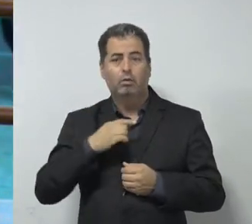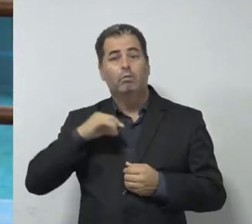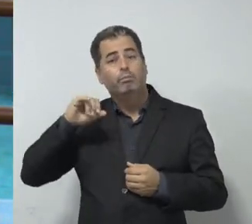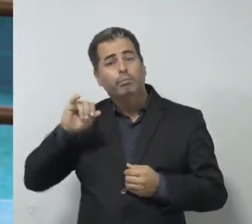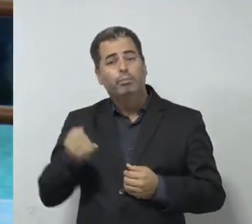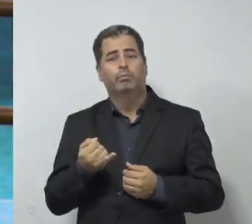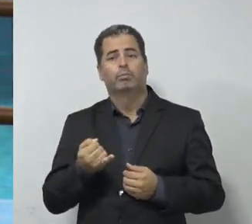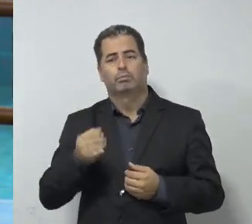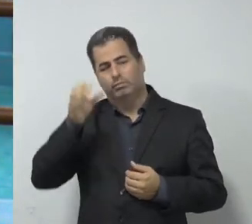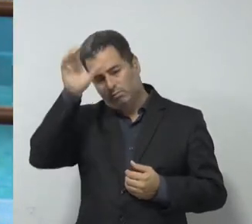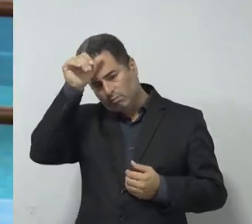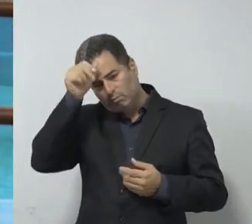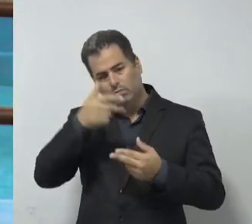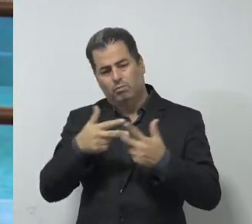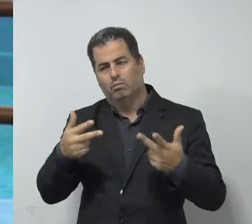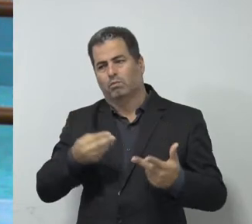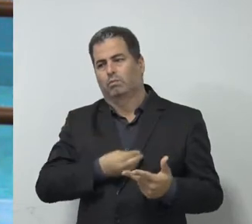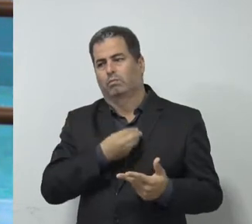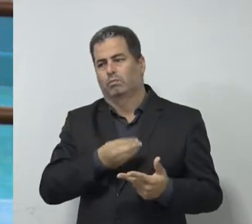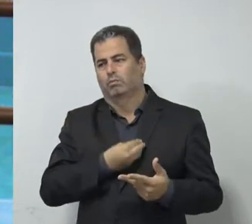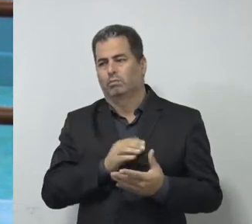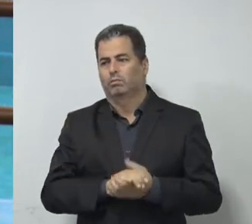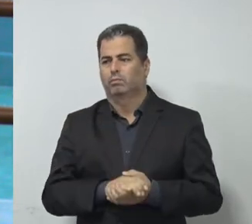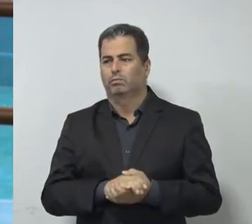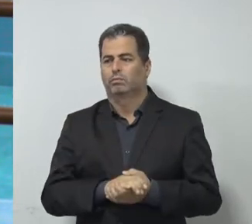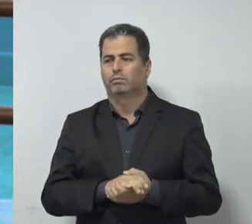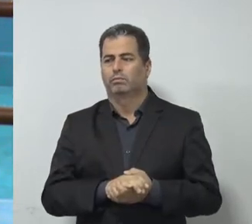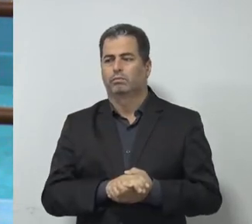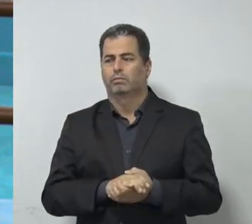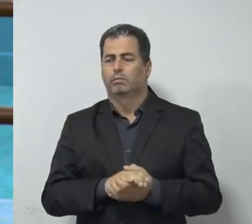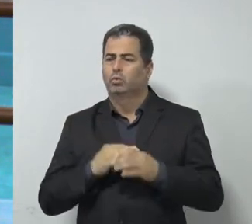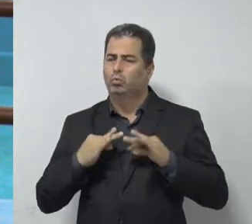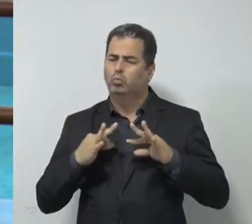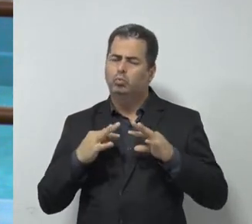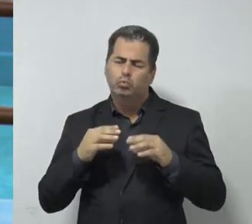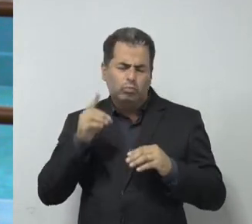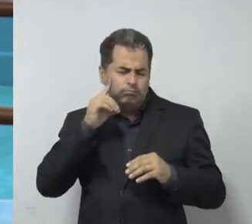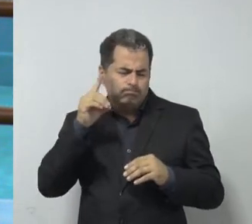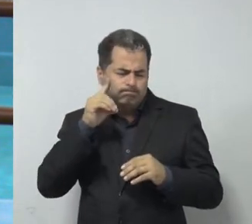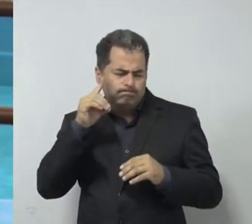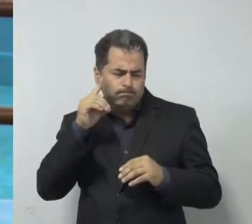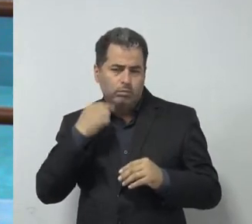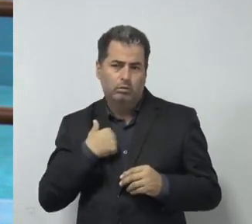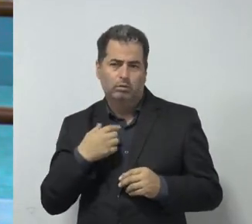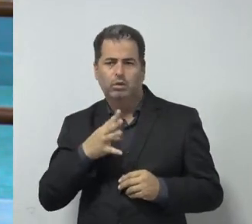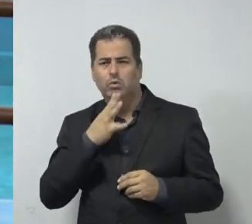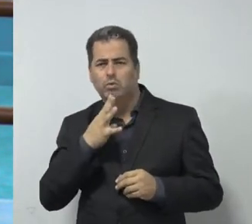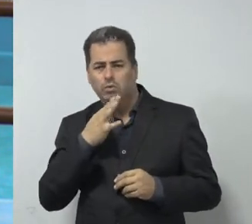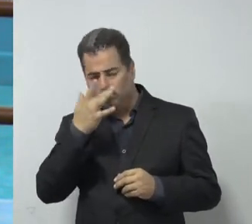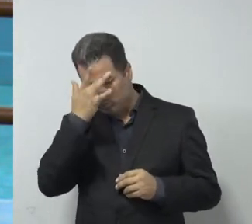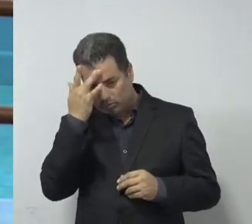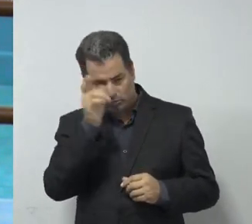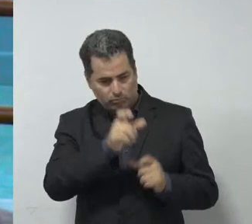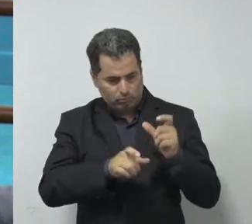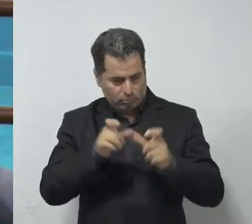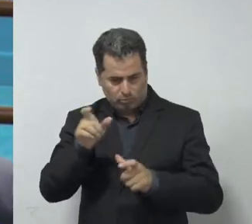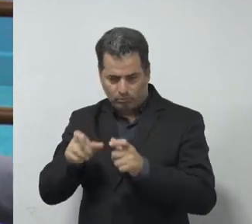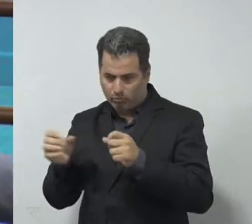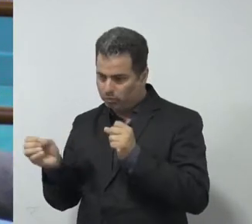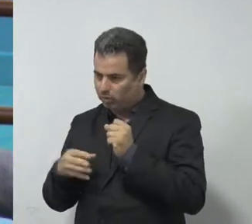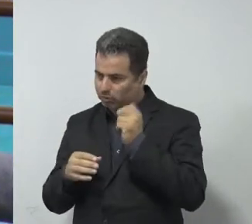na vida. E eu não tenho desperdiçado. Todos os dias eu quero conhecer pessoas e eu